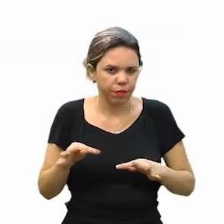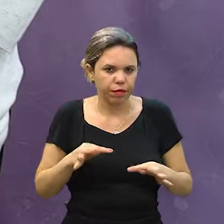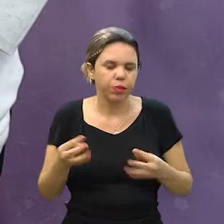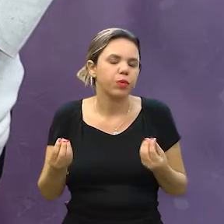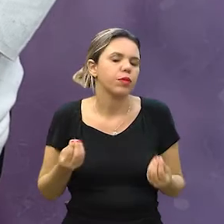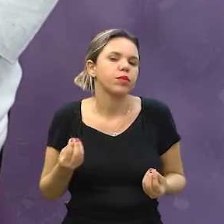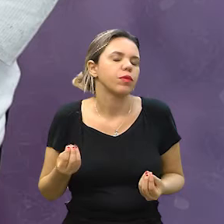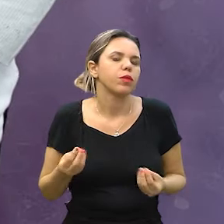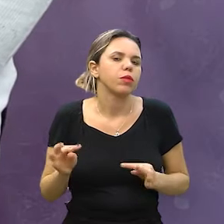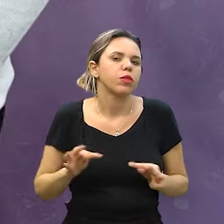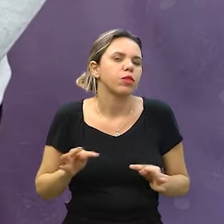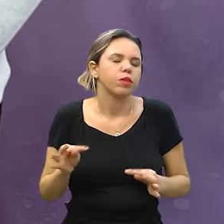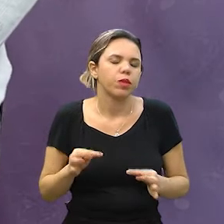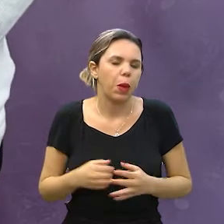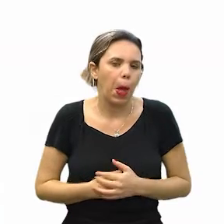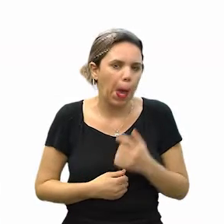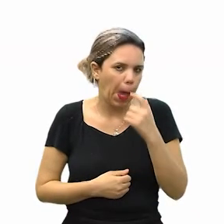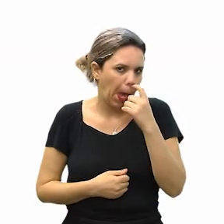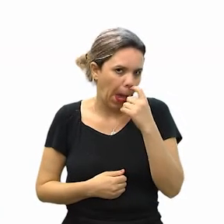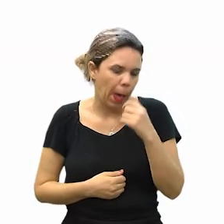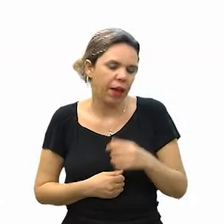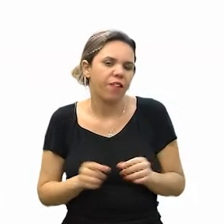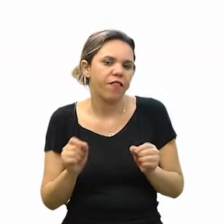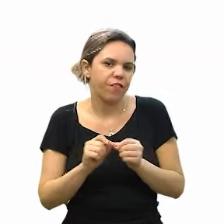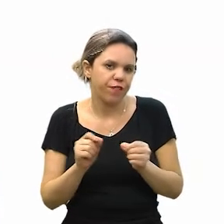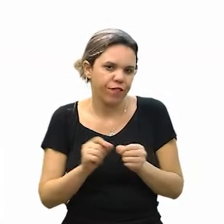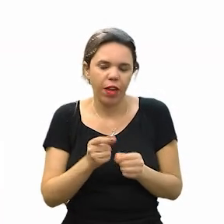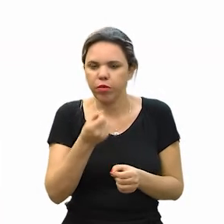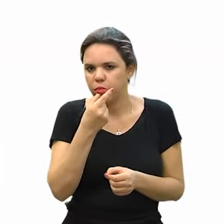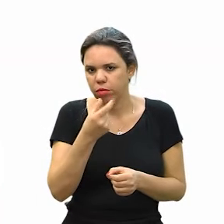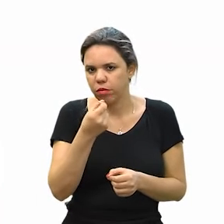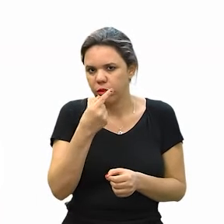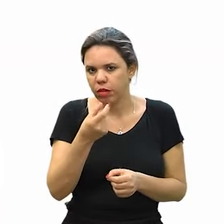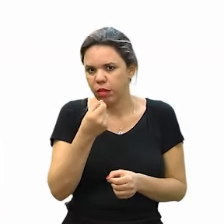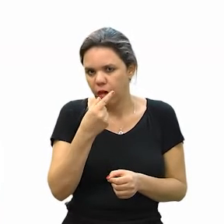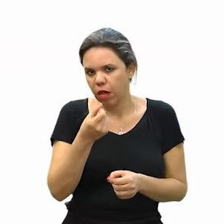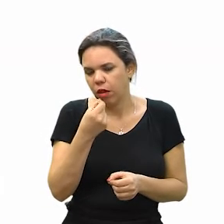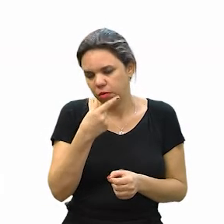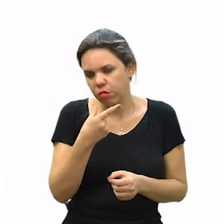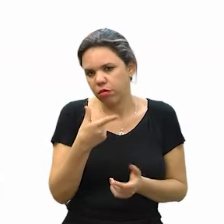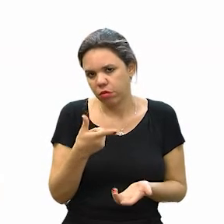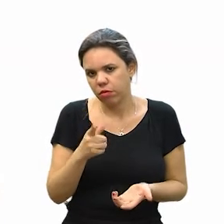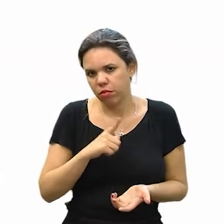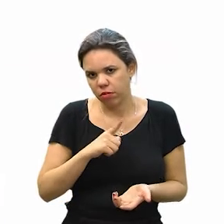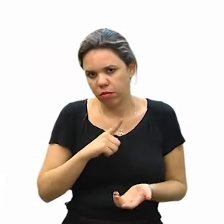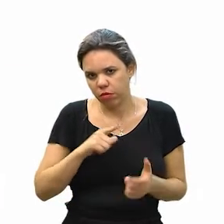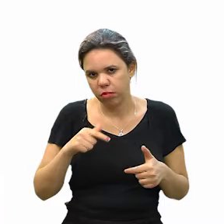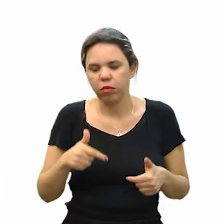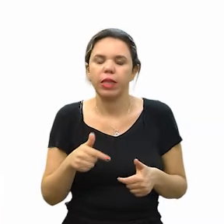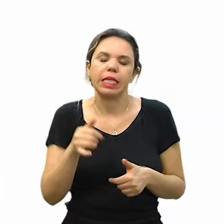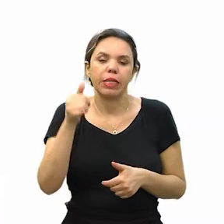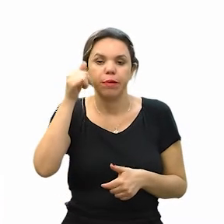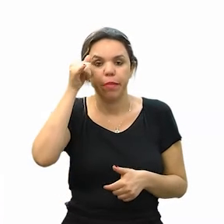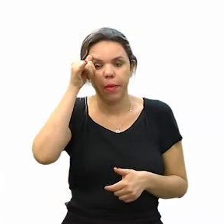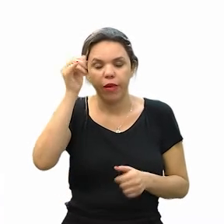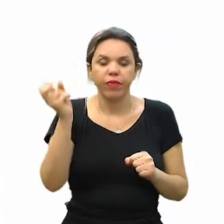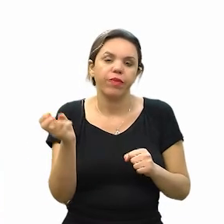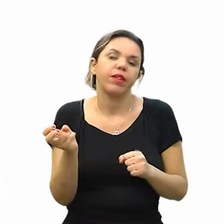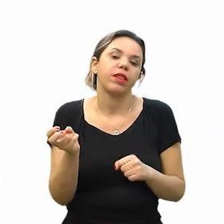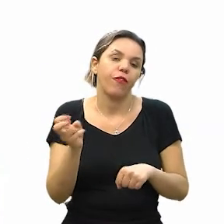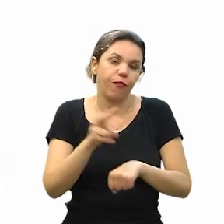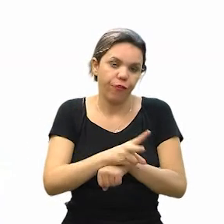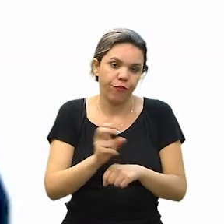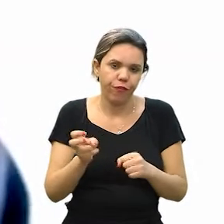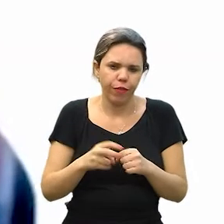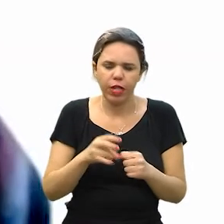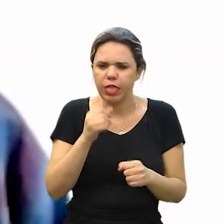tratamento. E como que é o tratamento? O tratamento ele é feito com medicações por via oral, que tem ação antiviral.